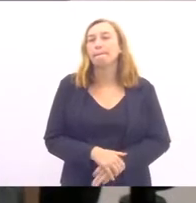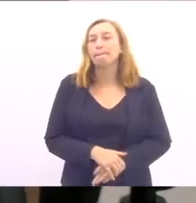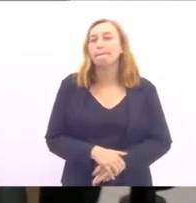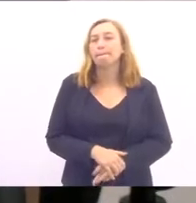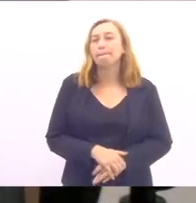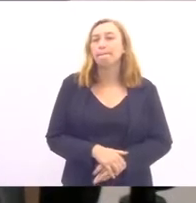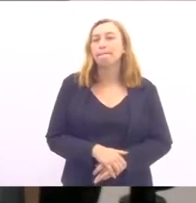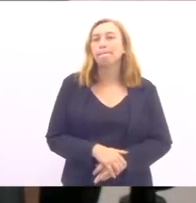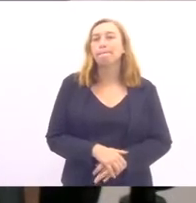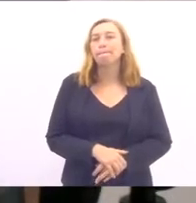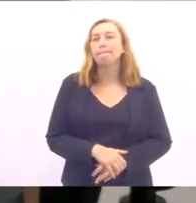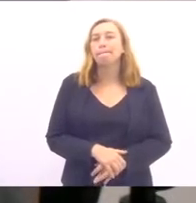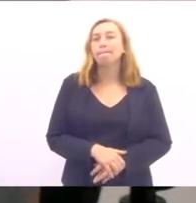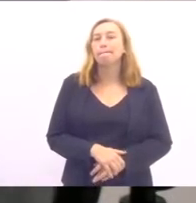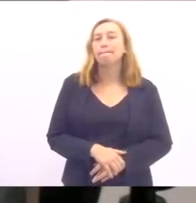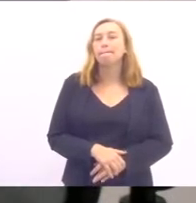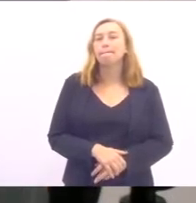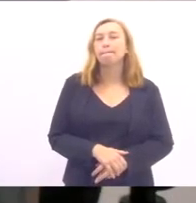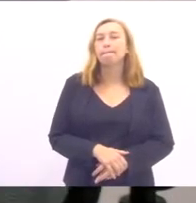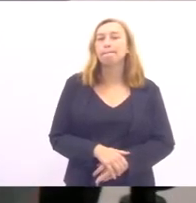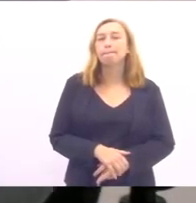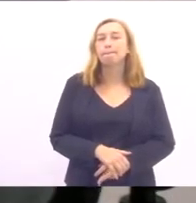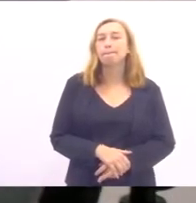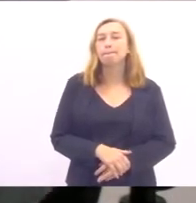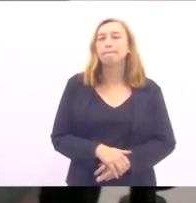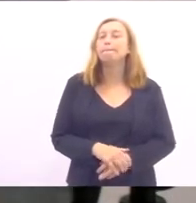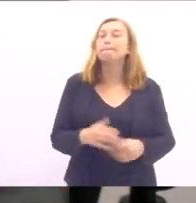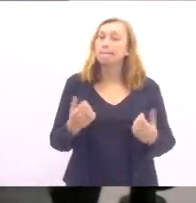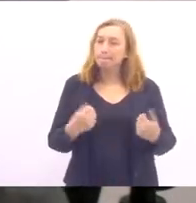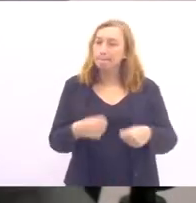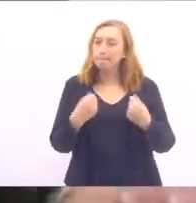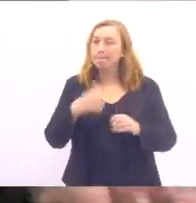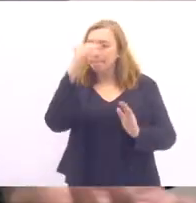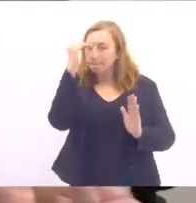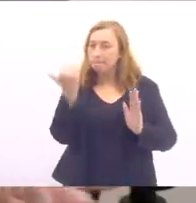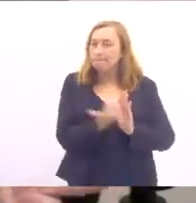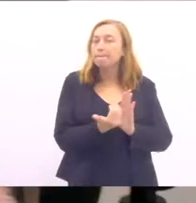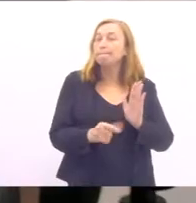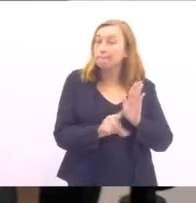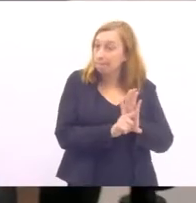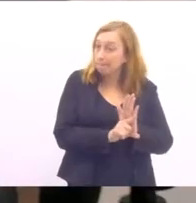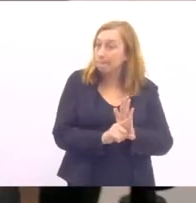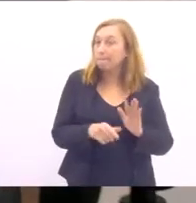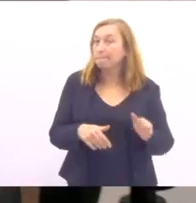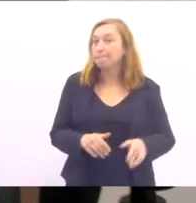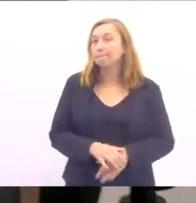uma demonstração para esses grandes geradores que havia necessidade do cumprimento dessa lei.